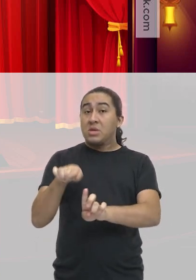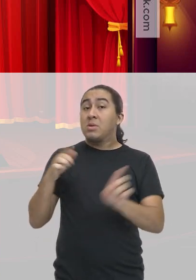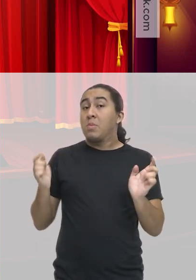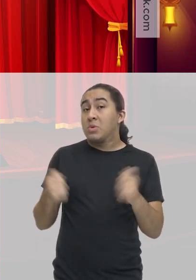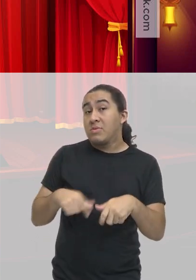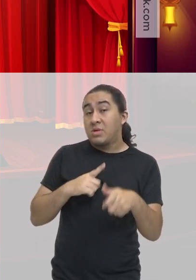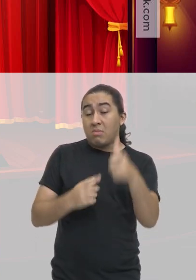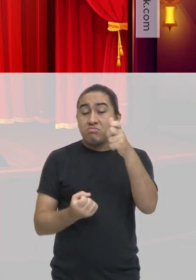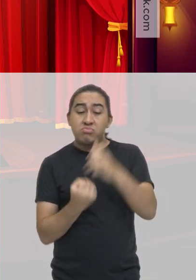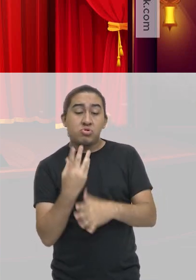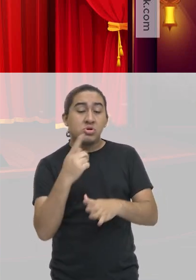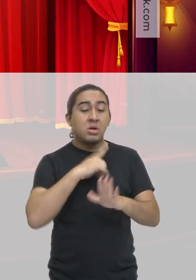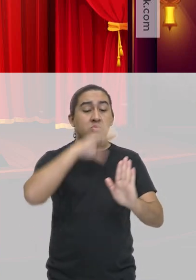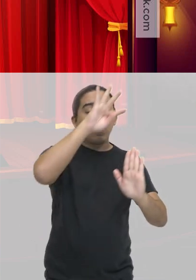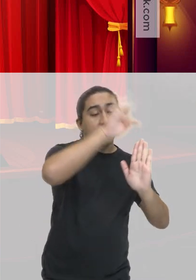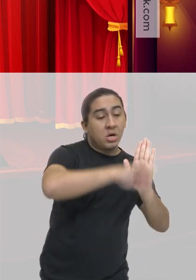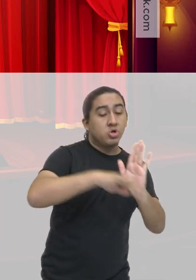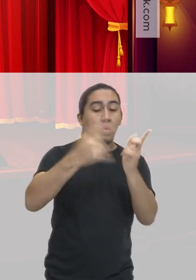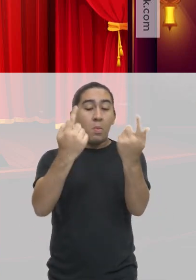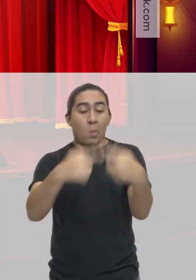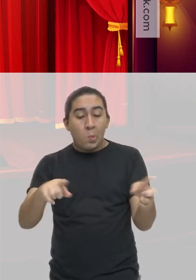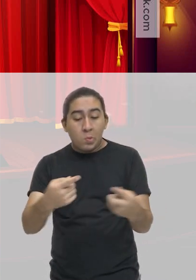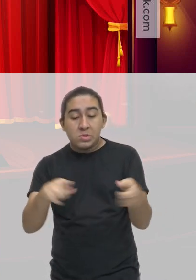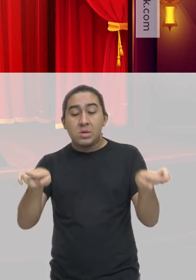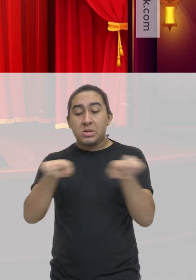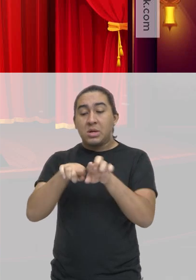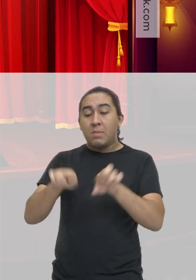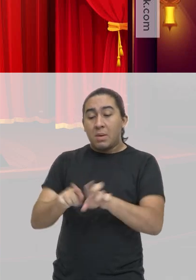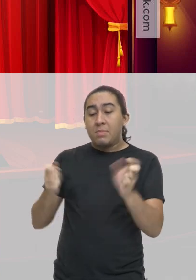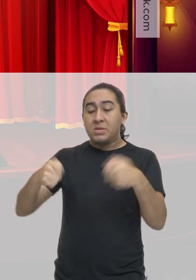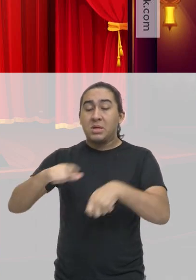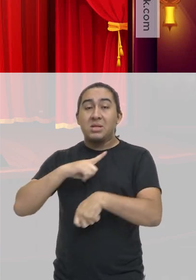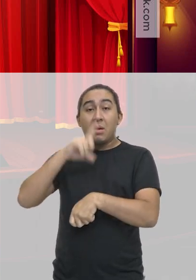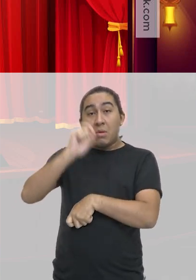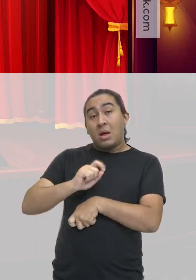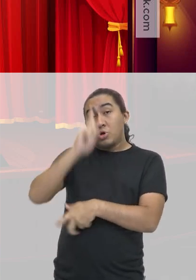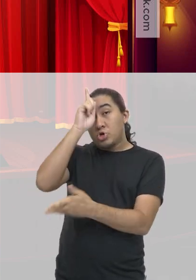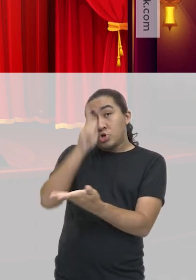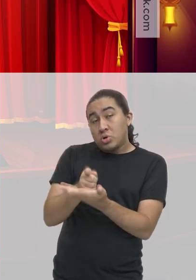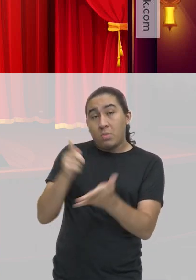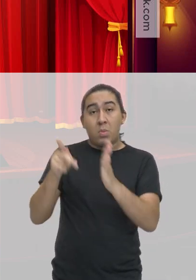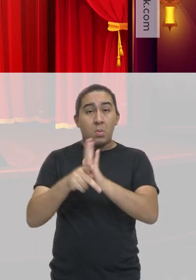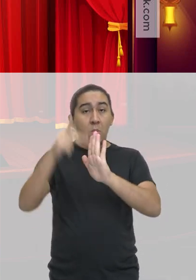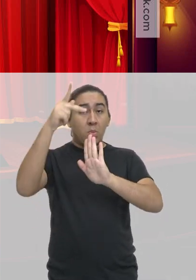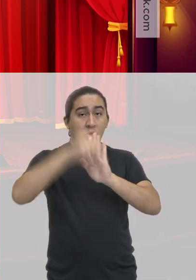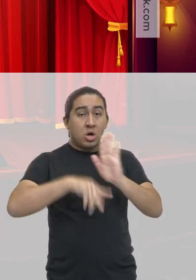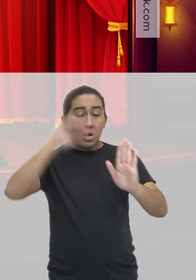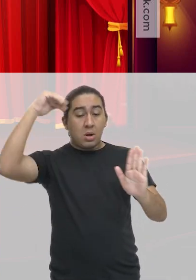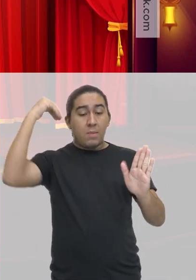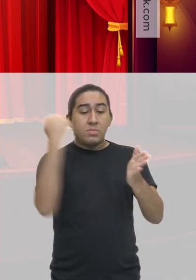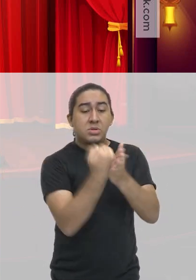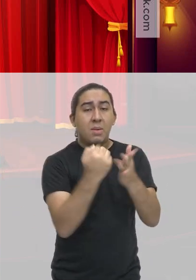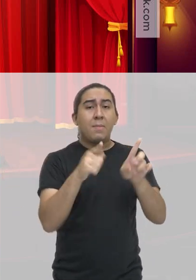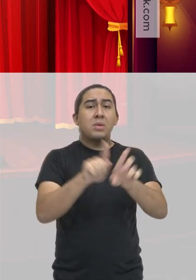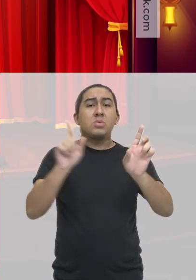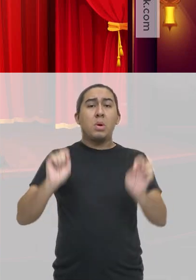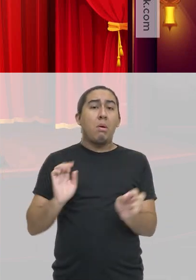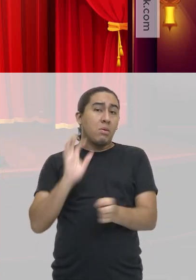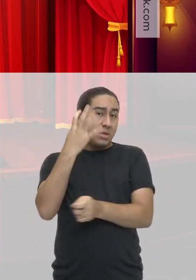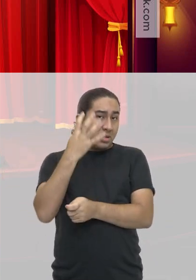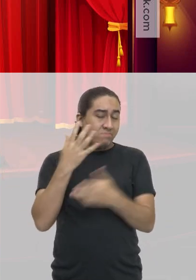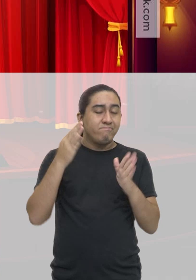um texto, ele vai ter que ter uma música, ele vai ter um direcionamento, um projeto para ver o que ele quer que